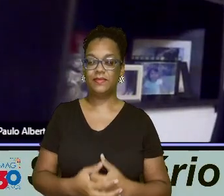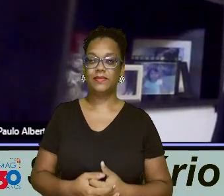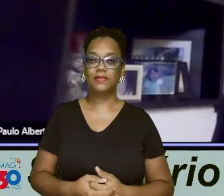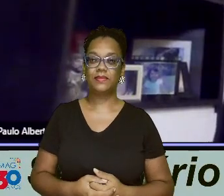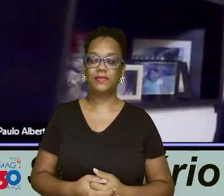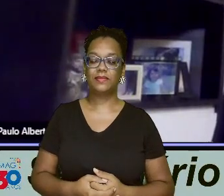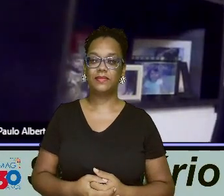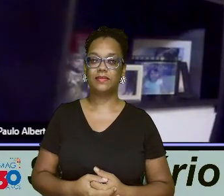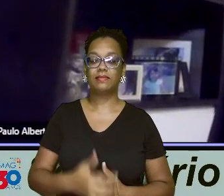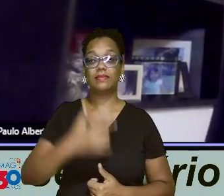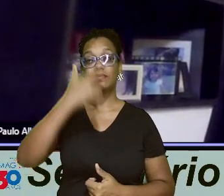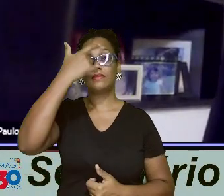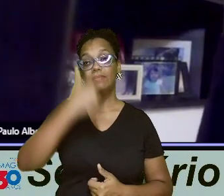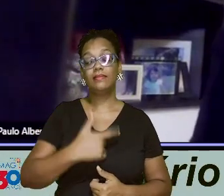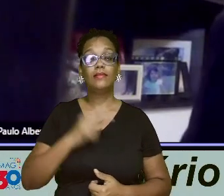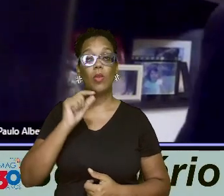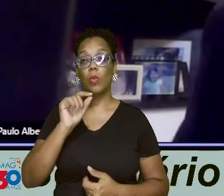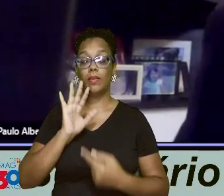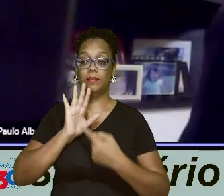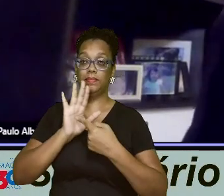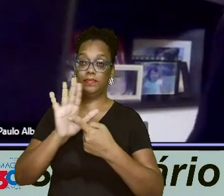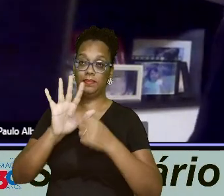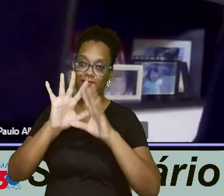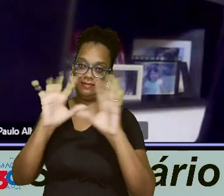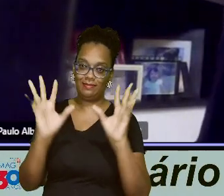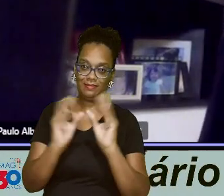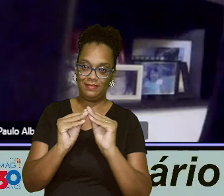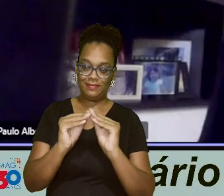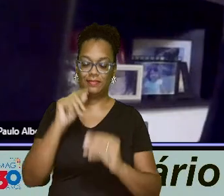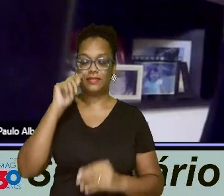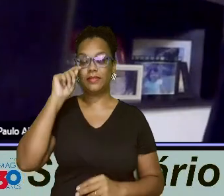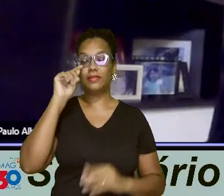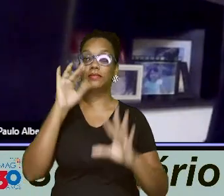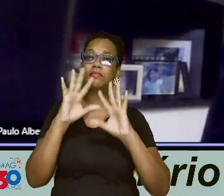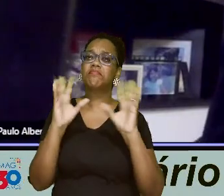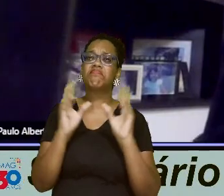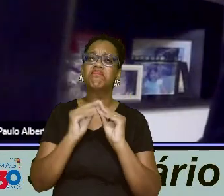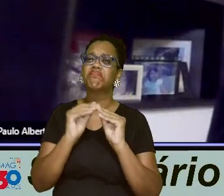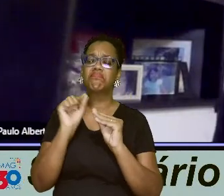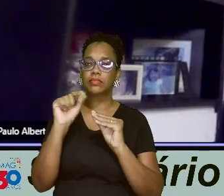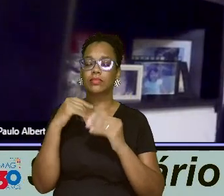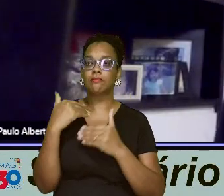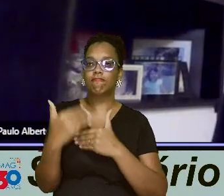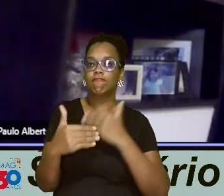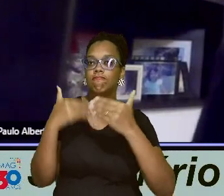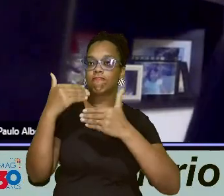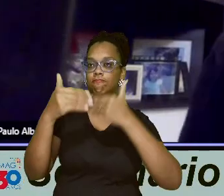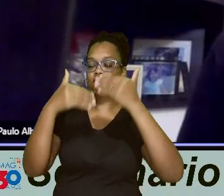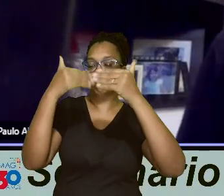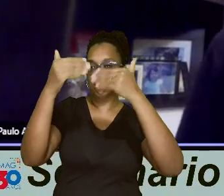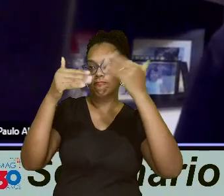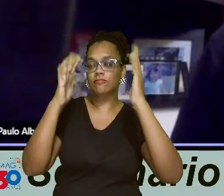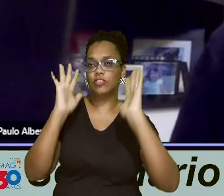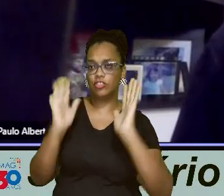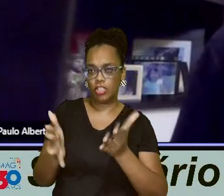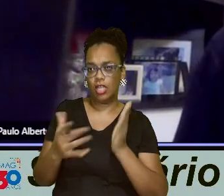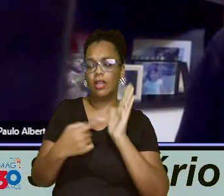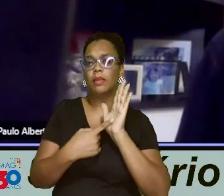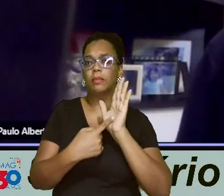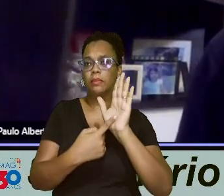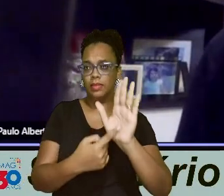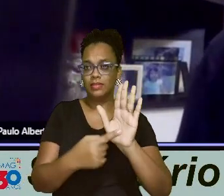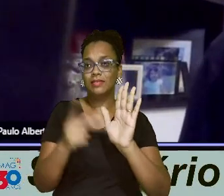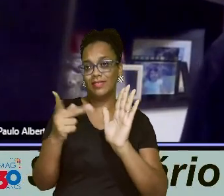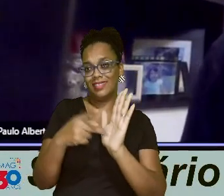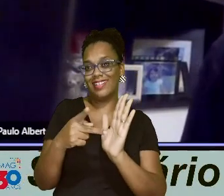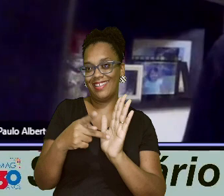cabe-me aqui apresentar a conclusão, né? Essa conclusão, na verdade, ela foi construída, ela já foi apresentada, na verdade,